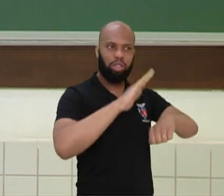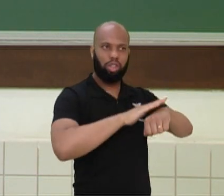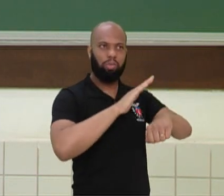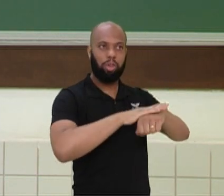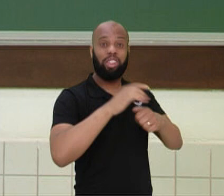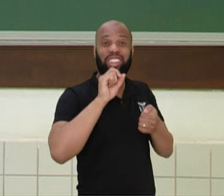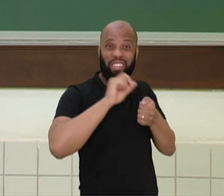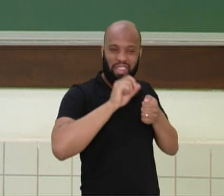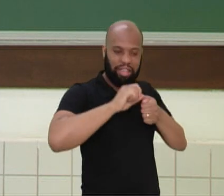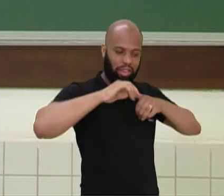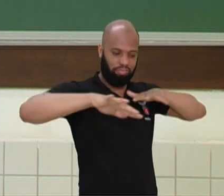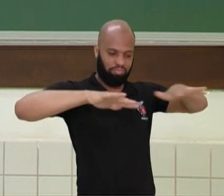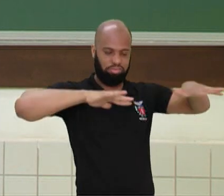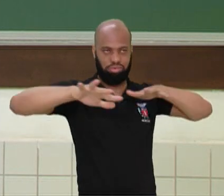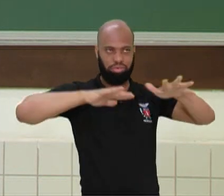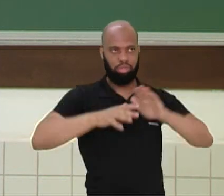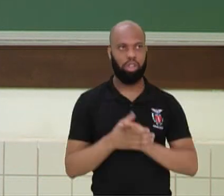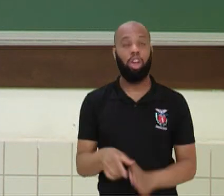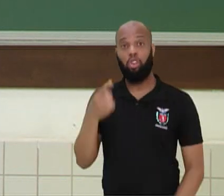Então, repetindo,